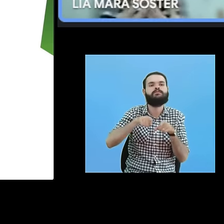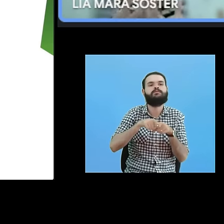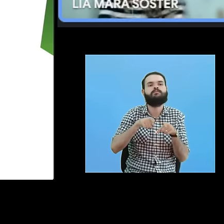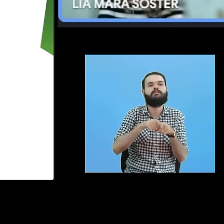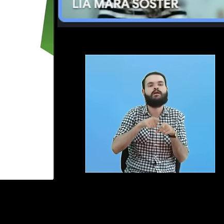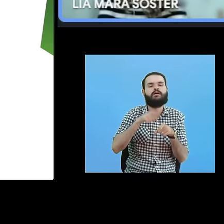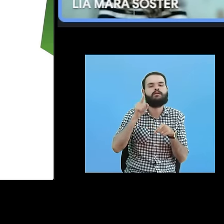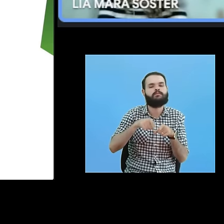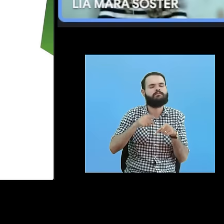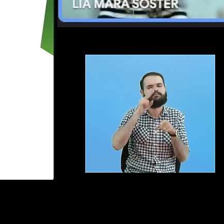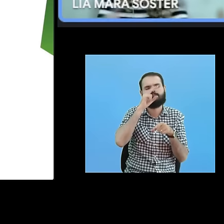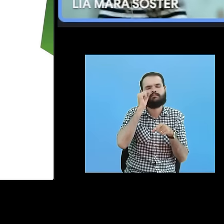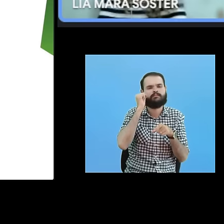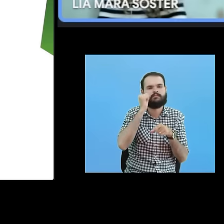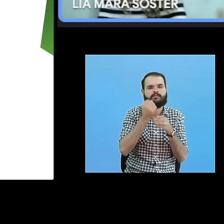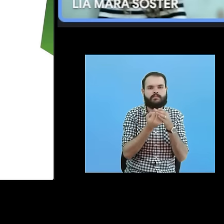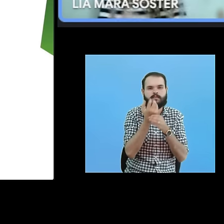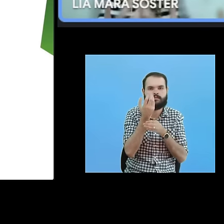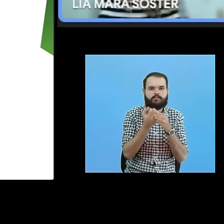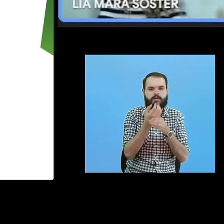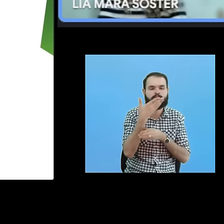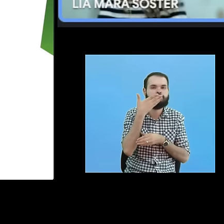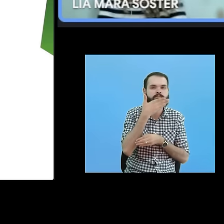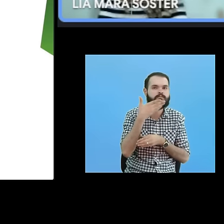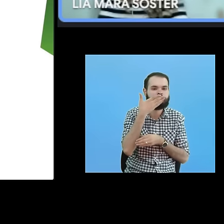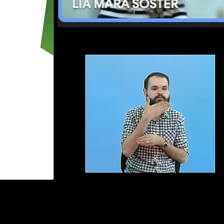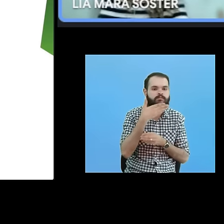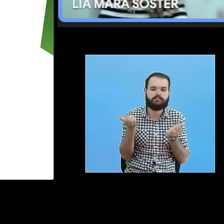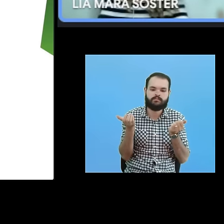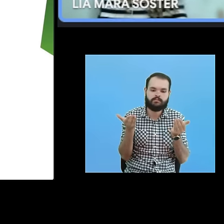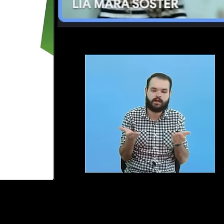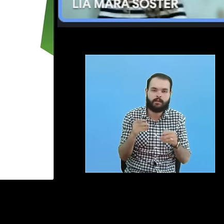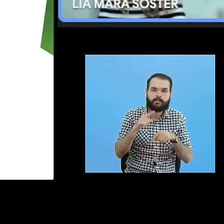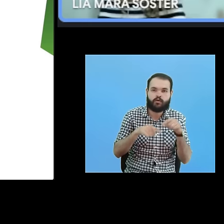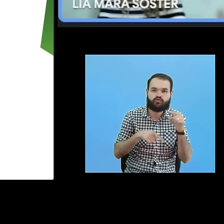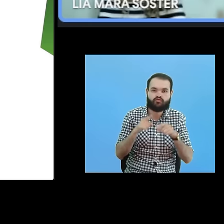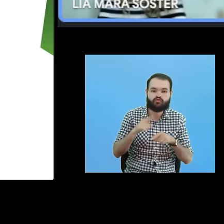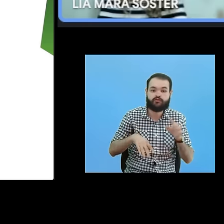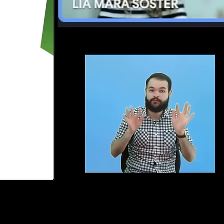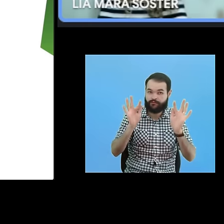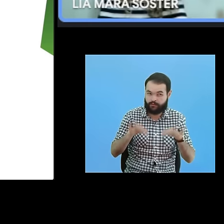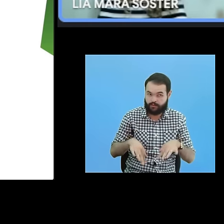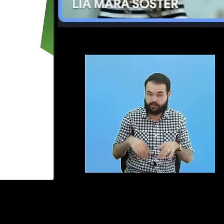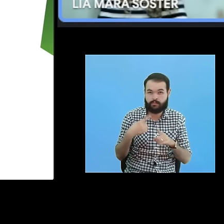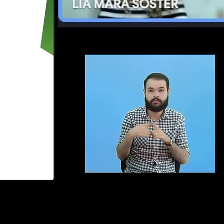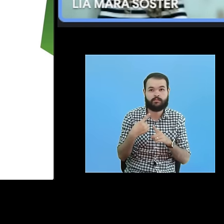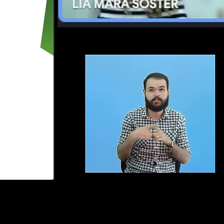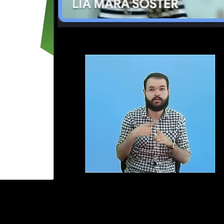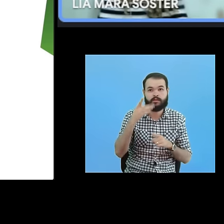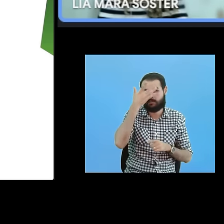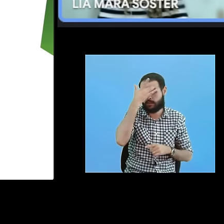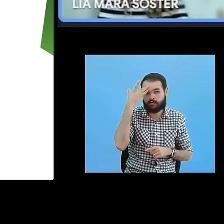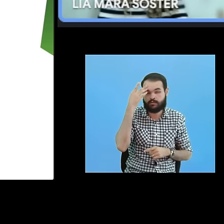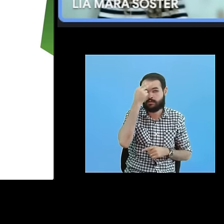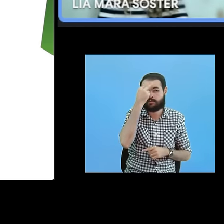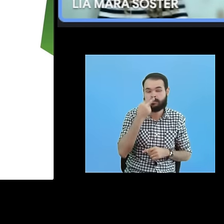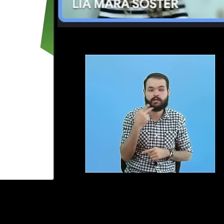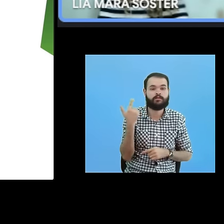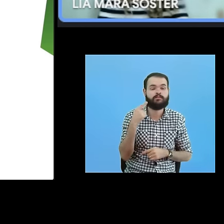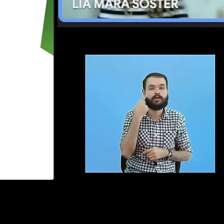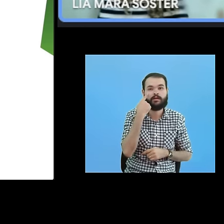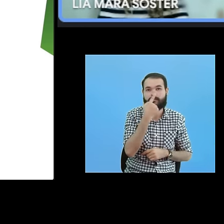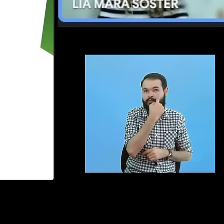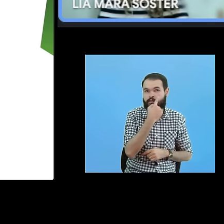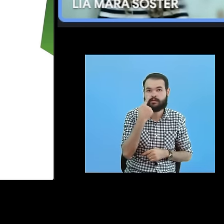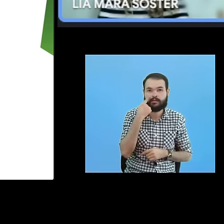a produção desse bolo e a entrega do produto final. Porque a pessoa cega, ela não tem a visão que